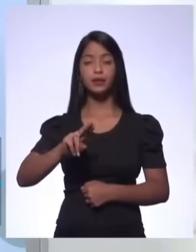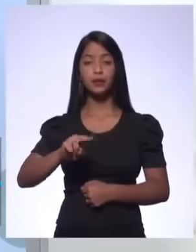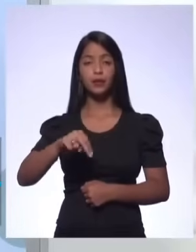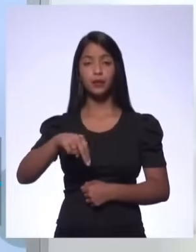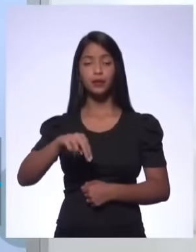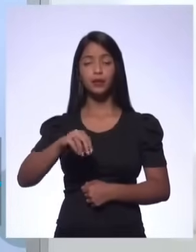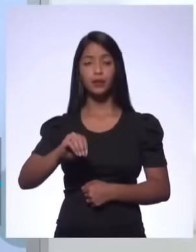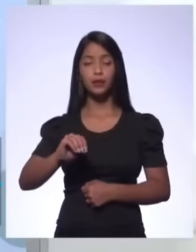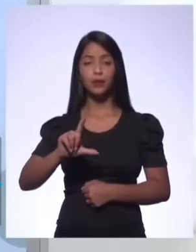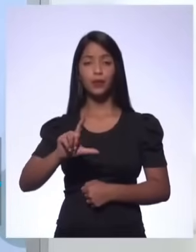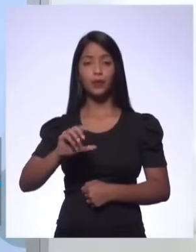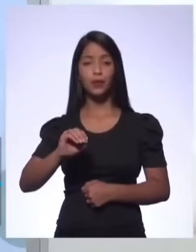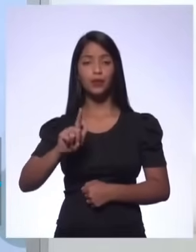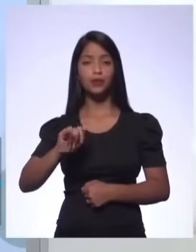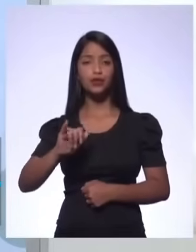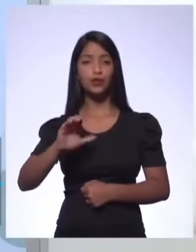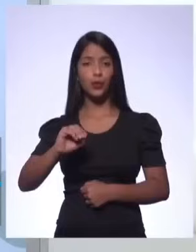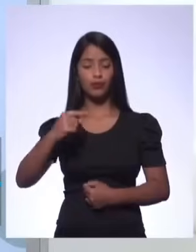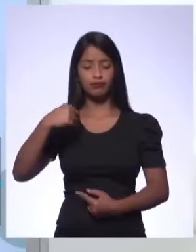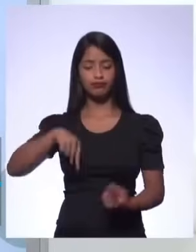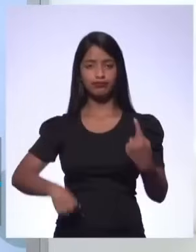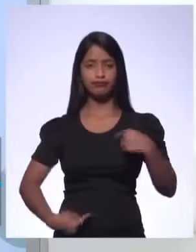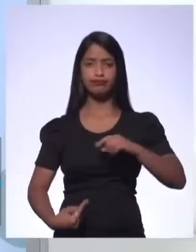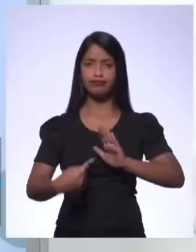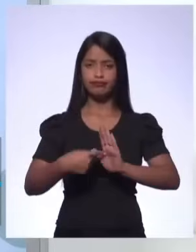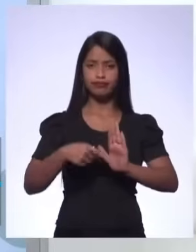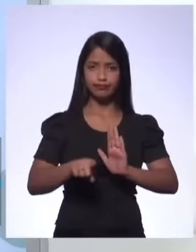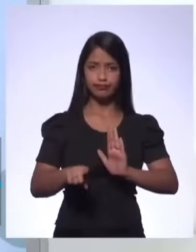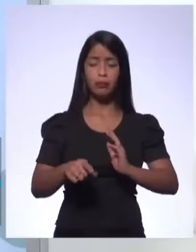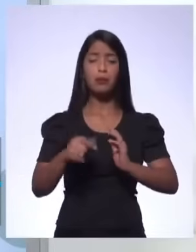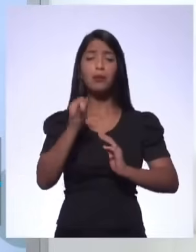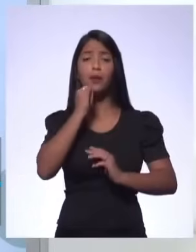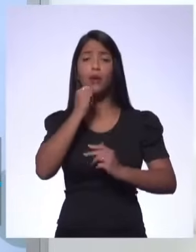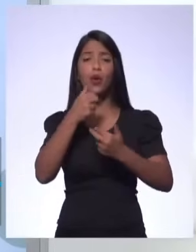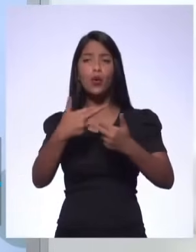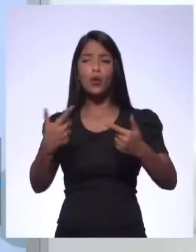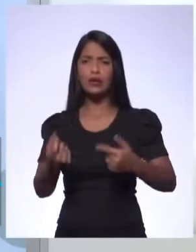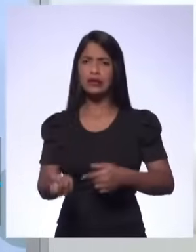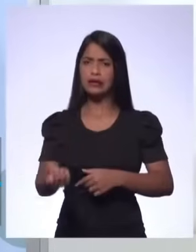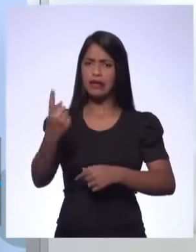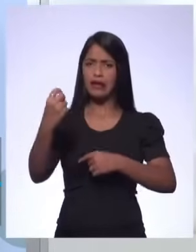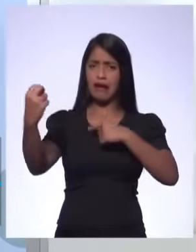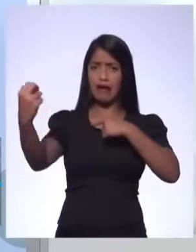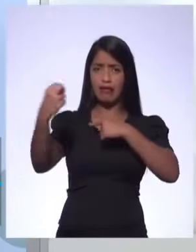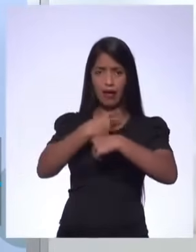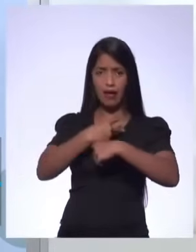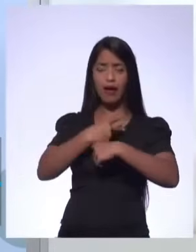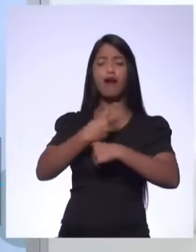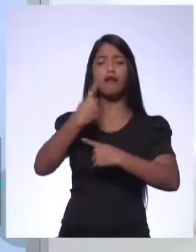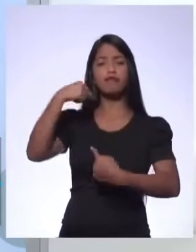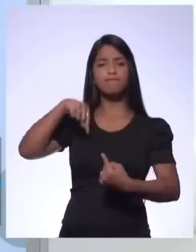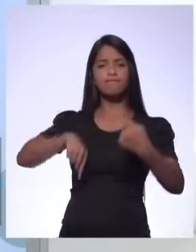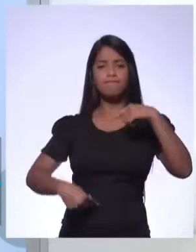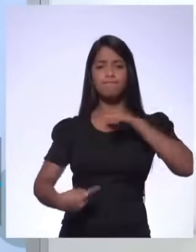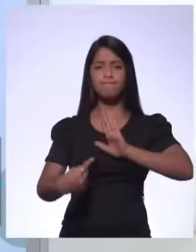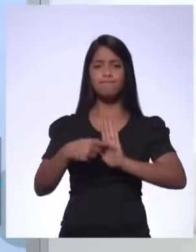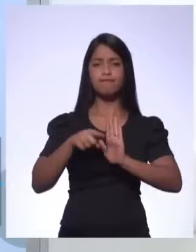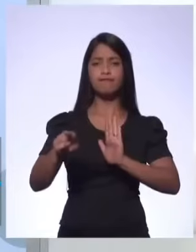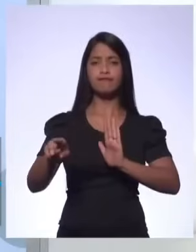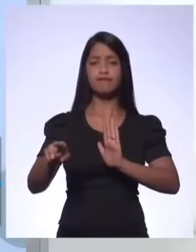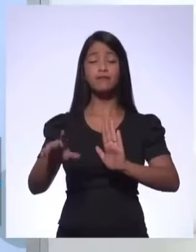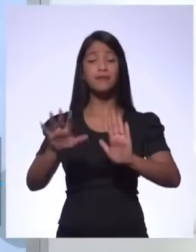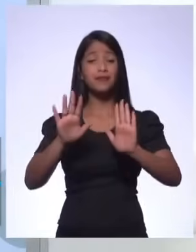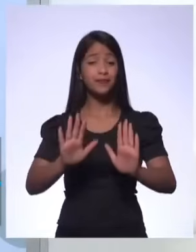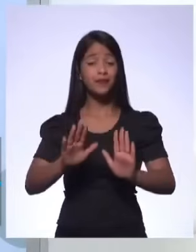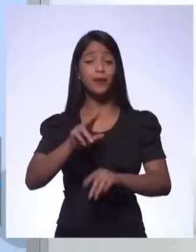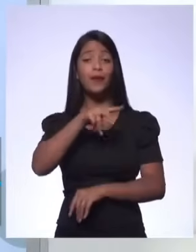contra coisas estranhas, tá bom? Só que o nosso corpo, ele demora e é muito fraca a defesa que ele pode criar contra o veneno